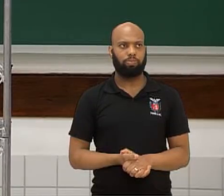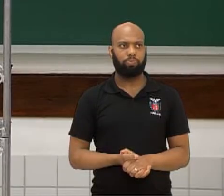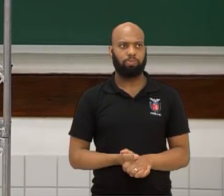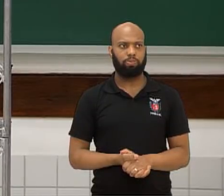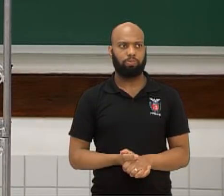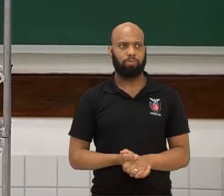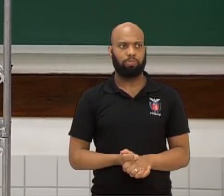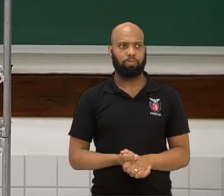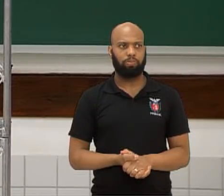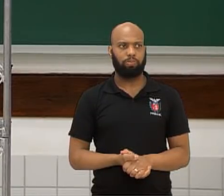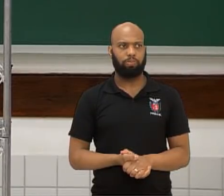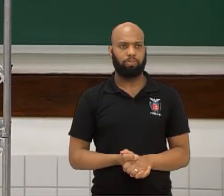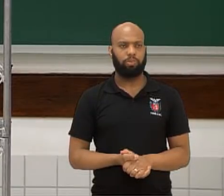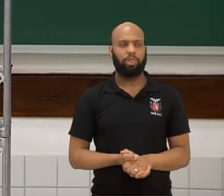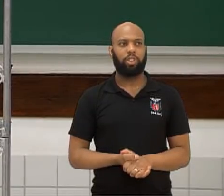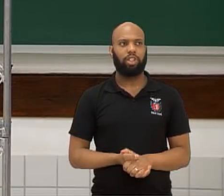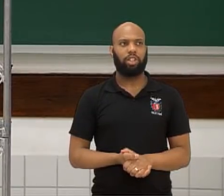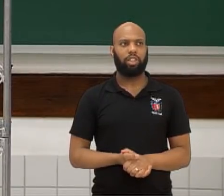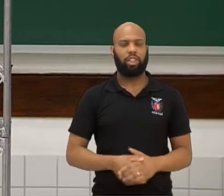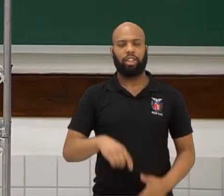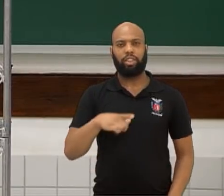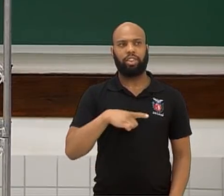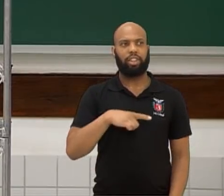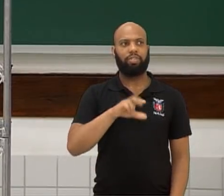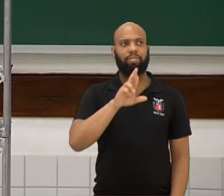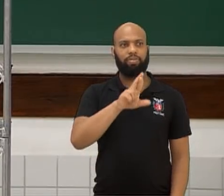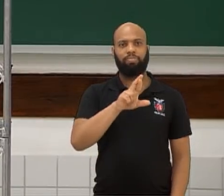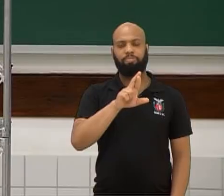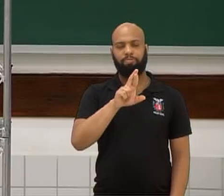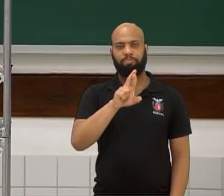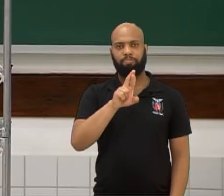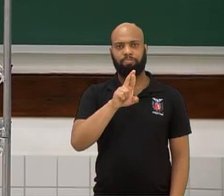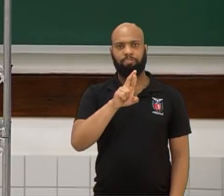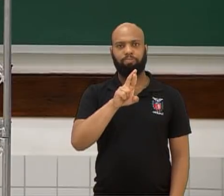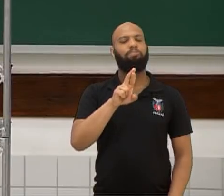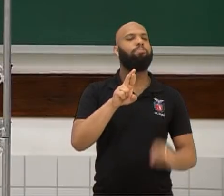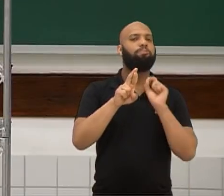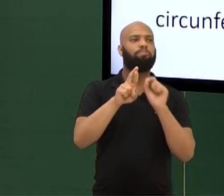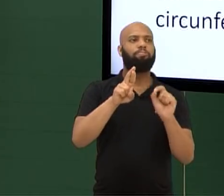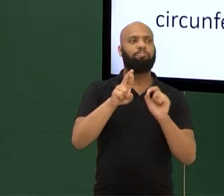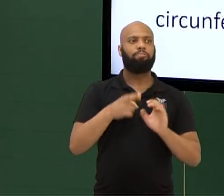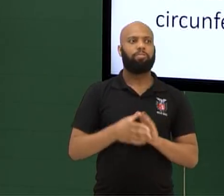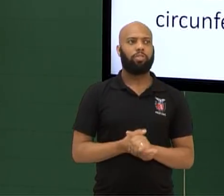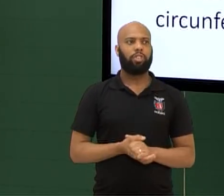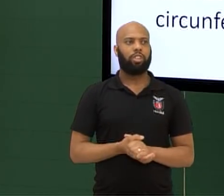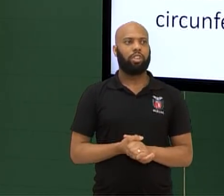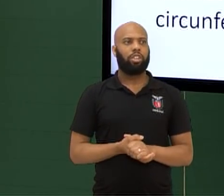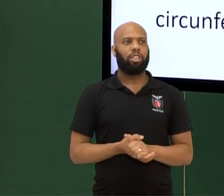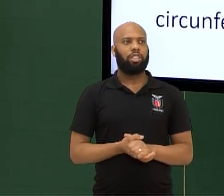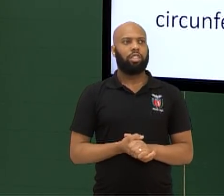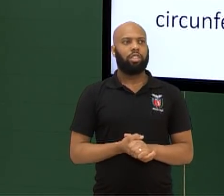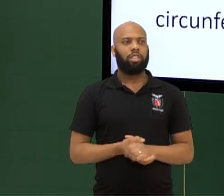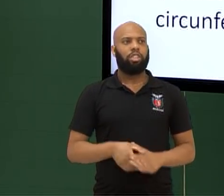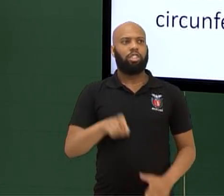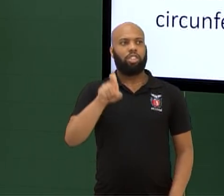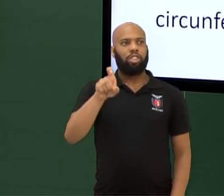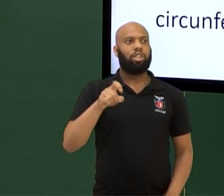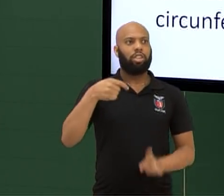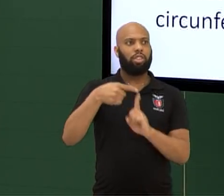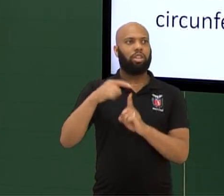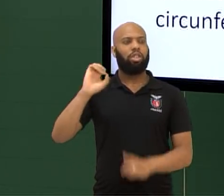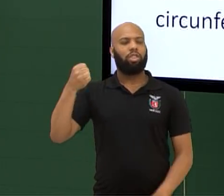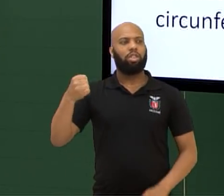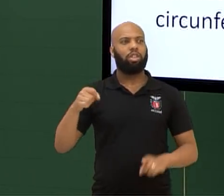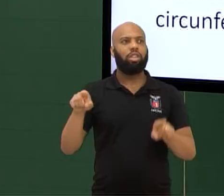Então, eu tenho que o raio é x mais 8.